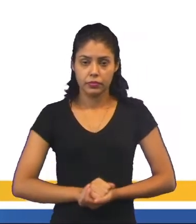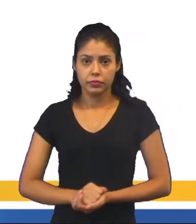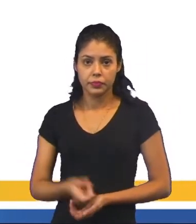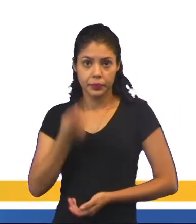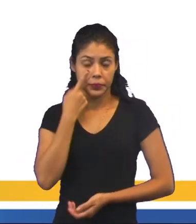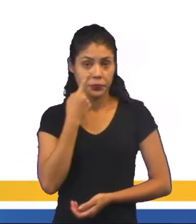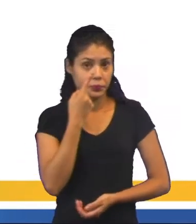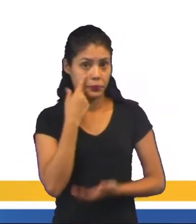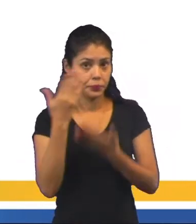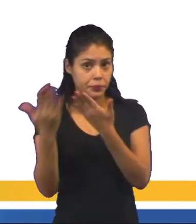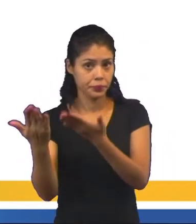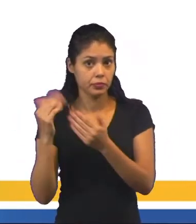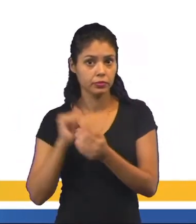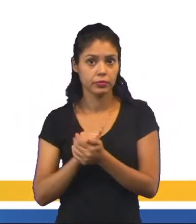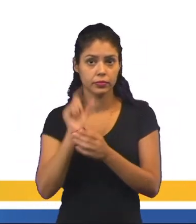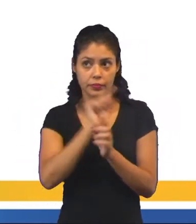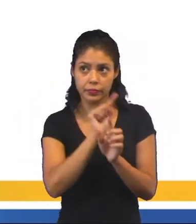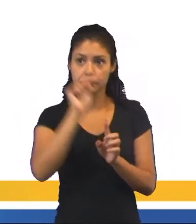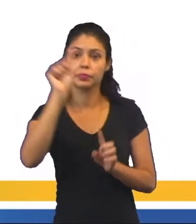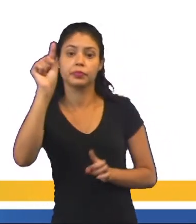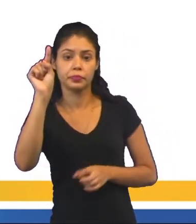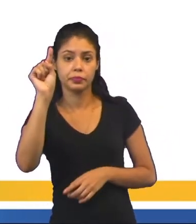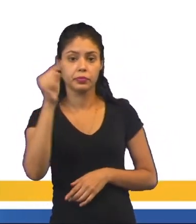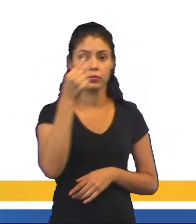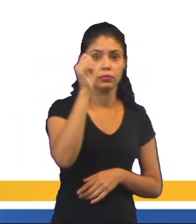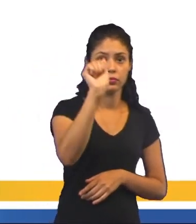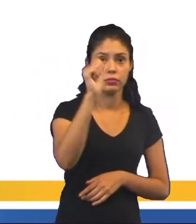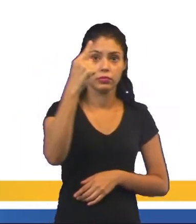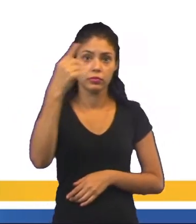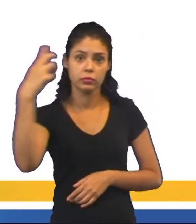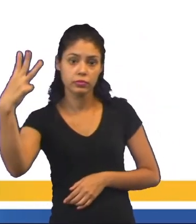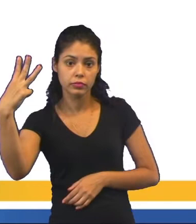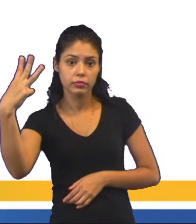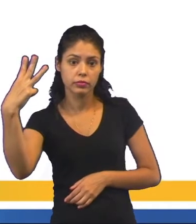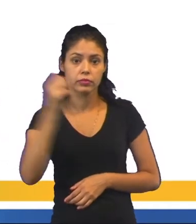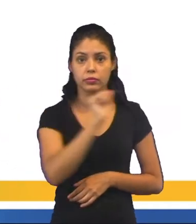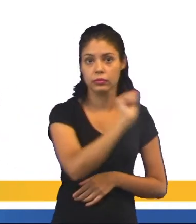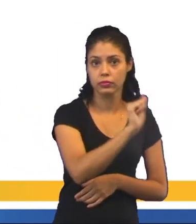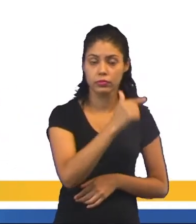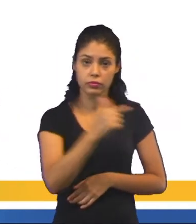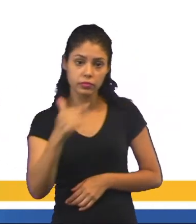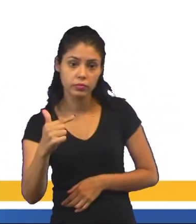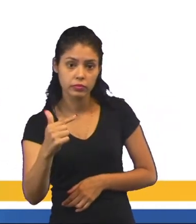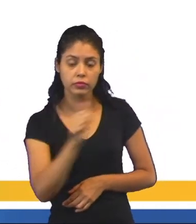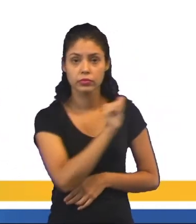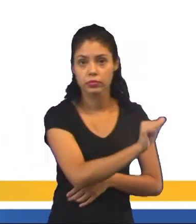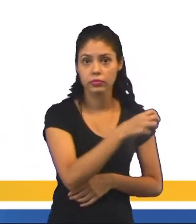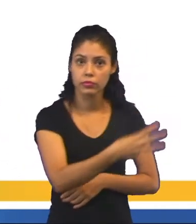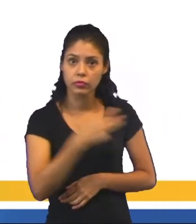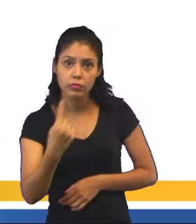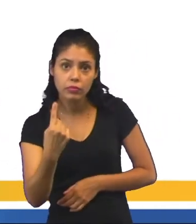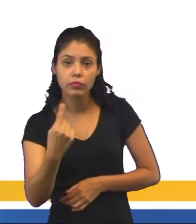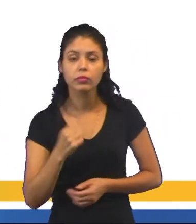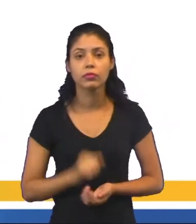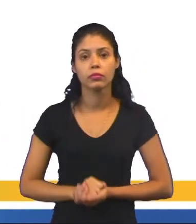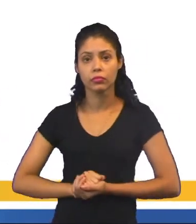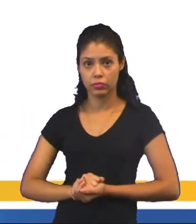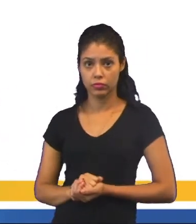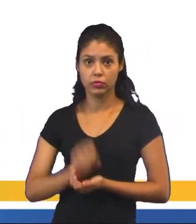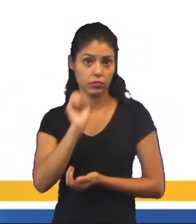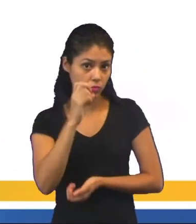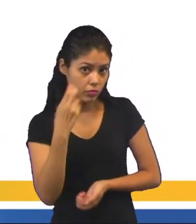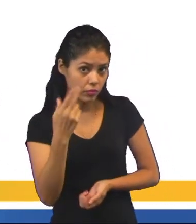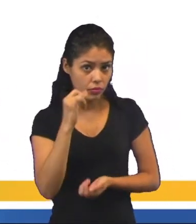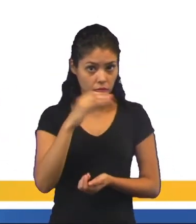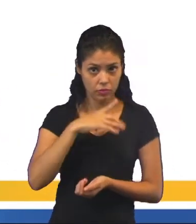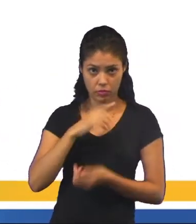aí, observa que a gente começa lá de cima também. O A13, o A22 e o A31. Ou